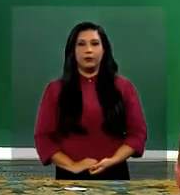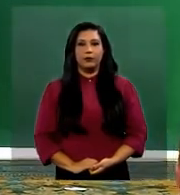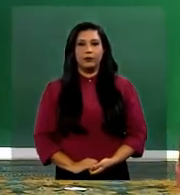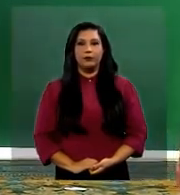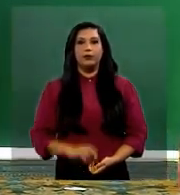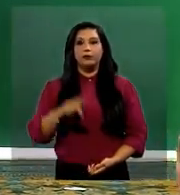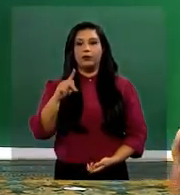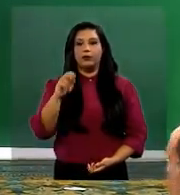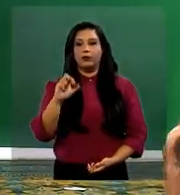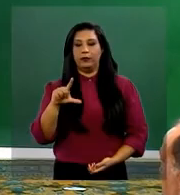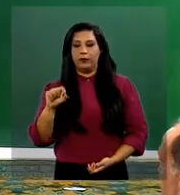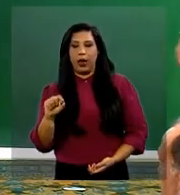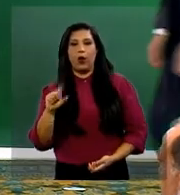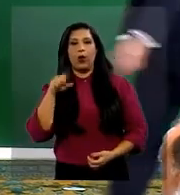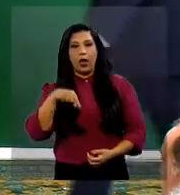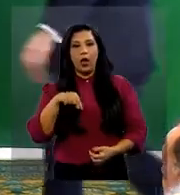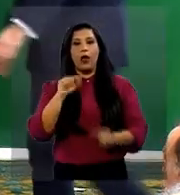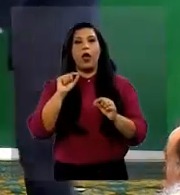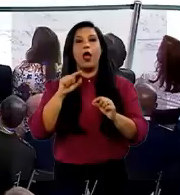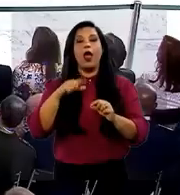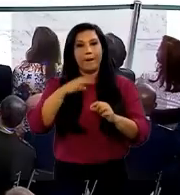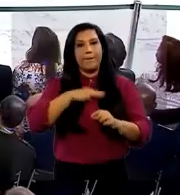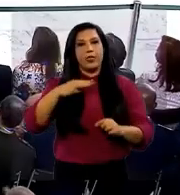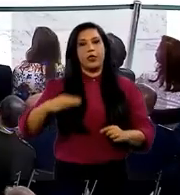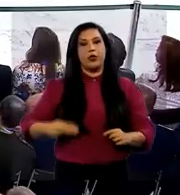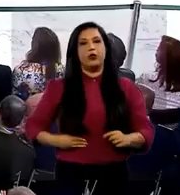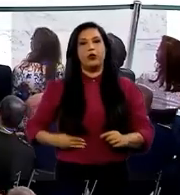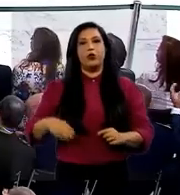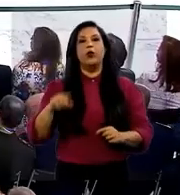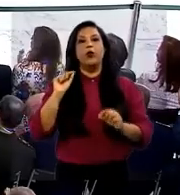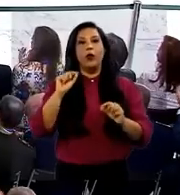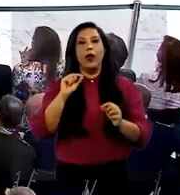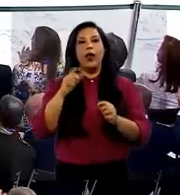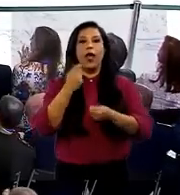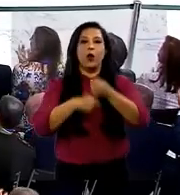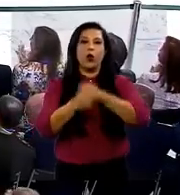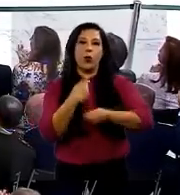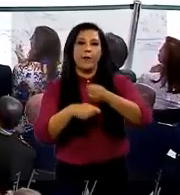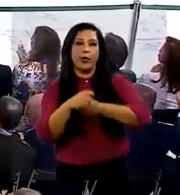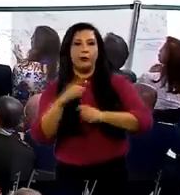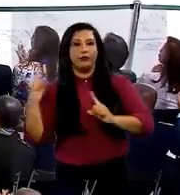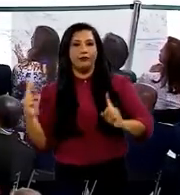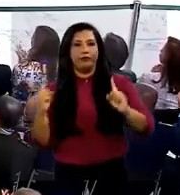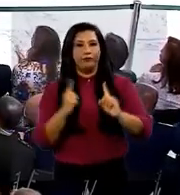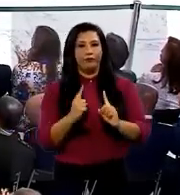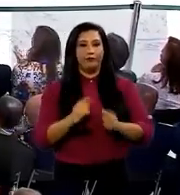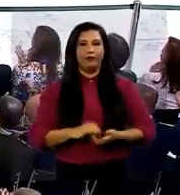Paulo Roberto Nunes Guedes, Ministro de Estado da Economia.